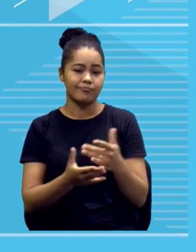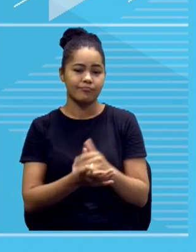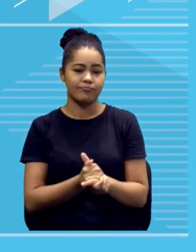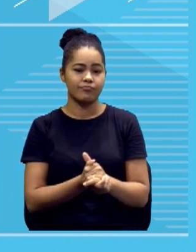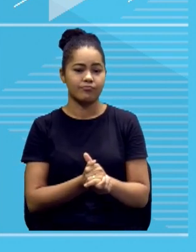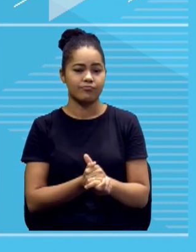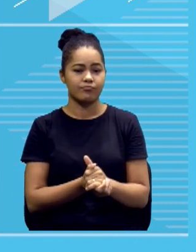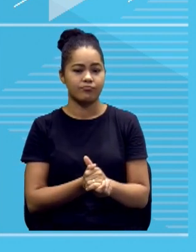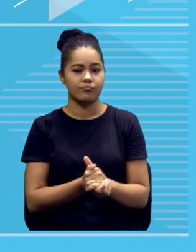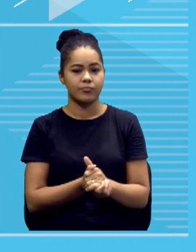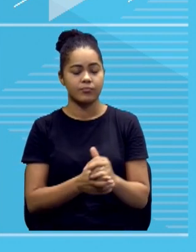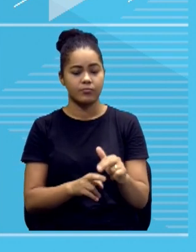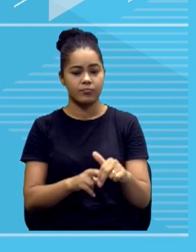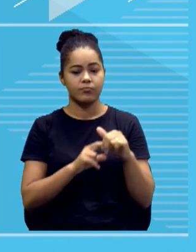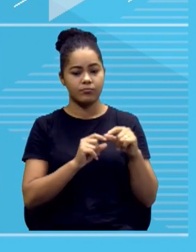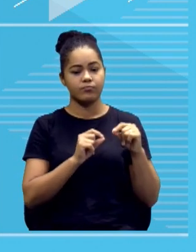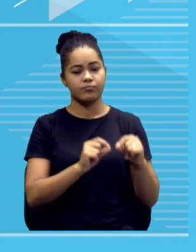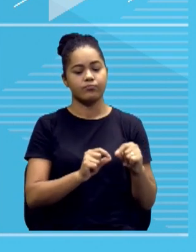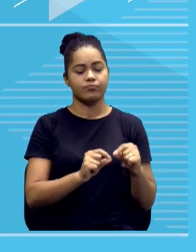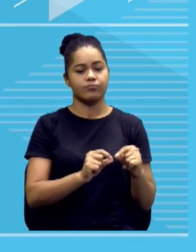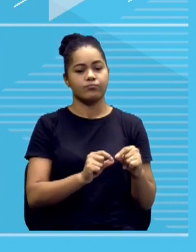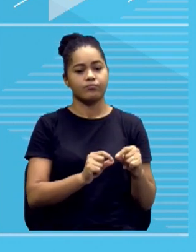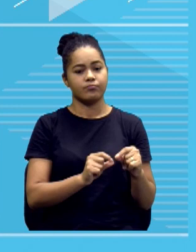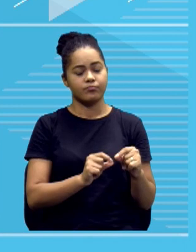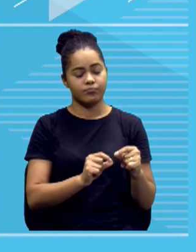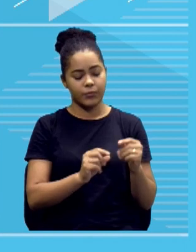está fazendo com que aquela solução seja